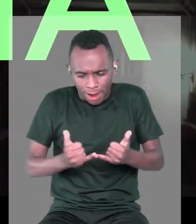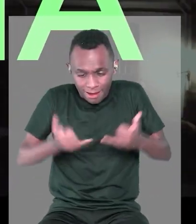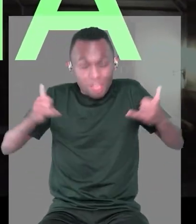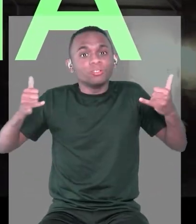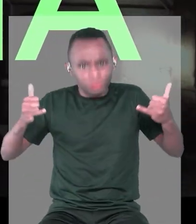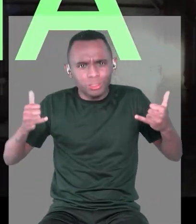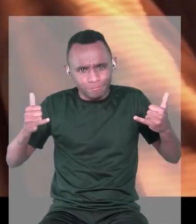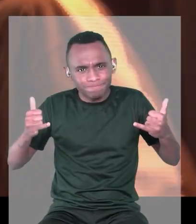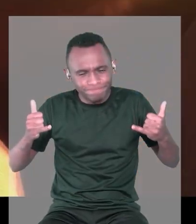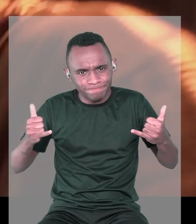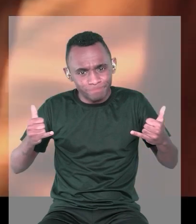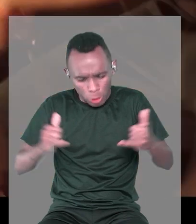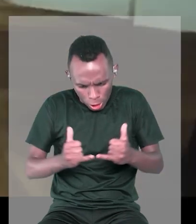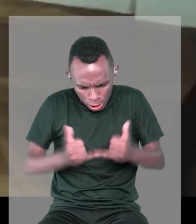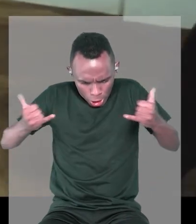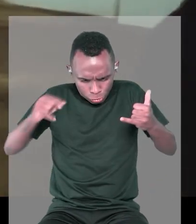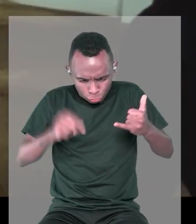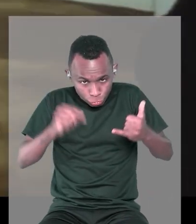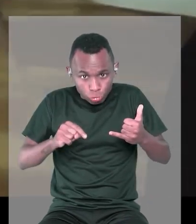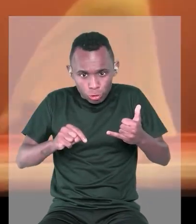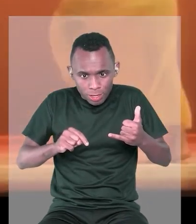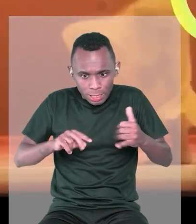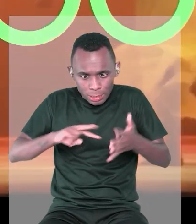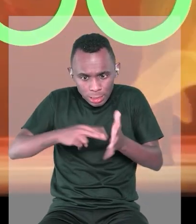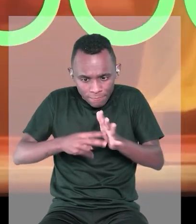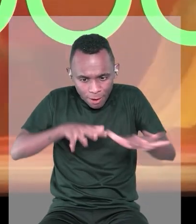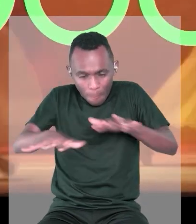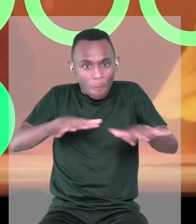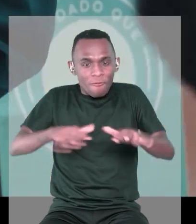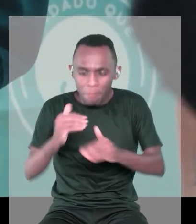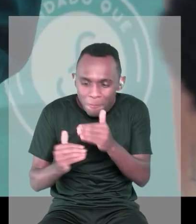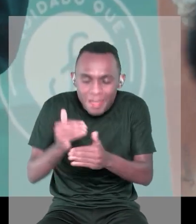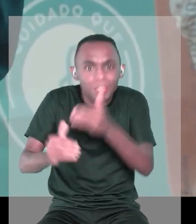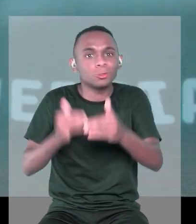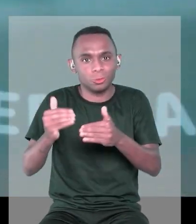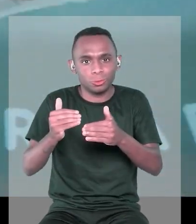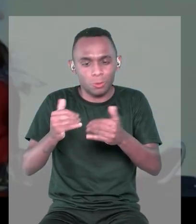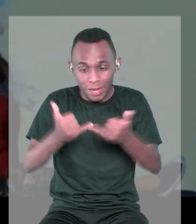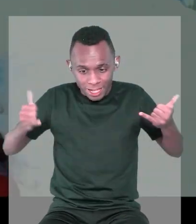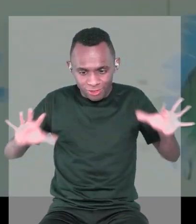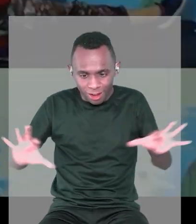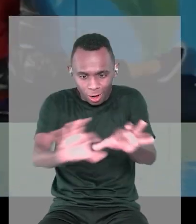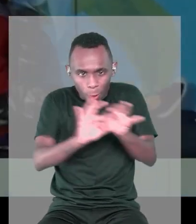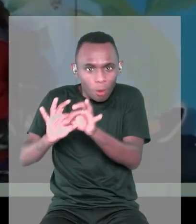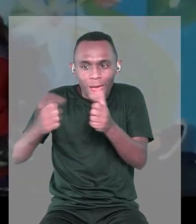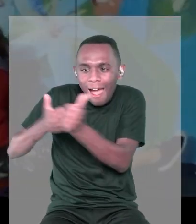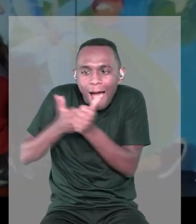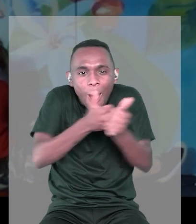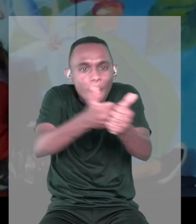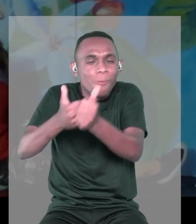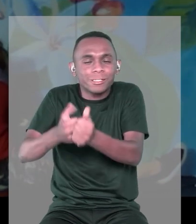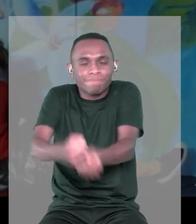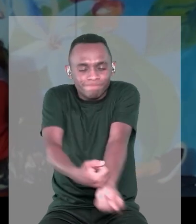CEMIG, patrocinadora do evento, mostra diversos eventos culturais como peças de teatro,